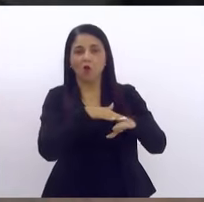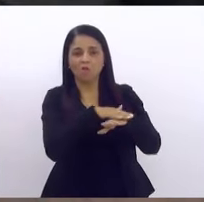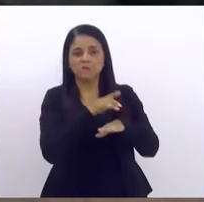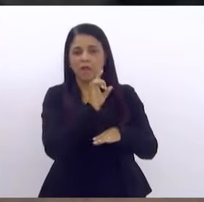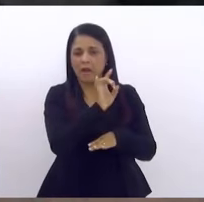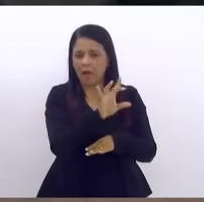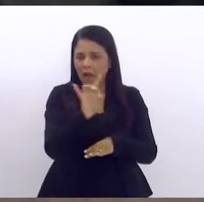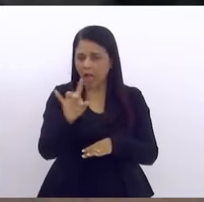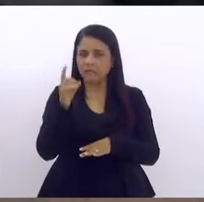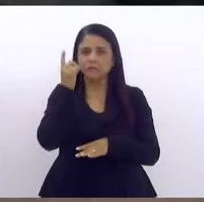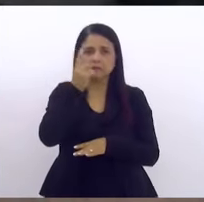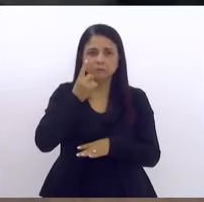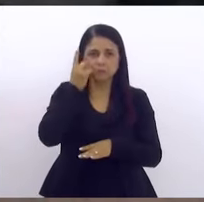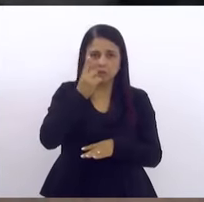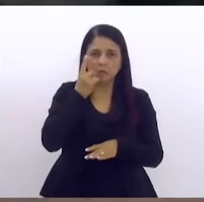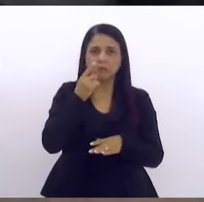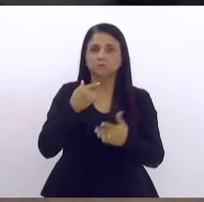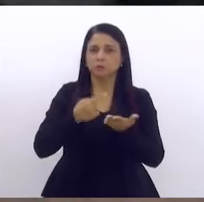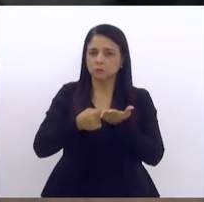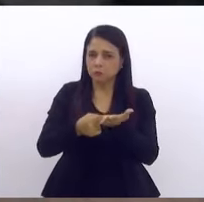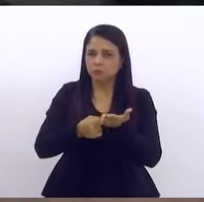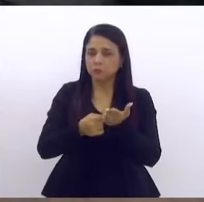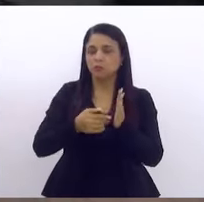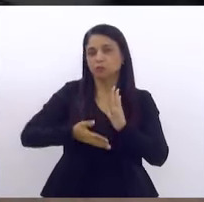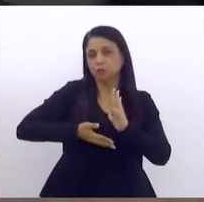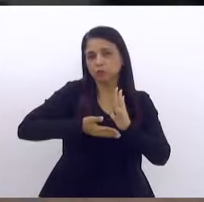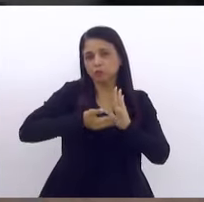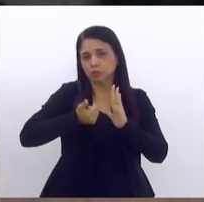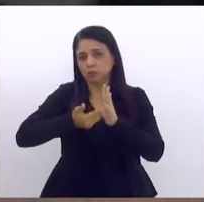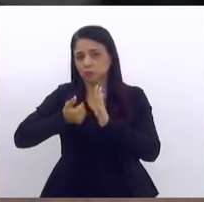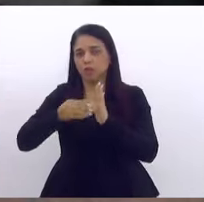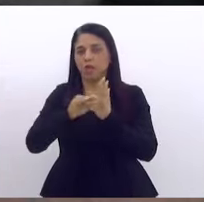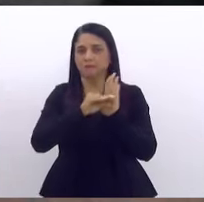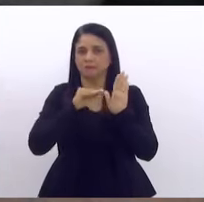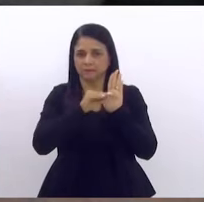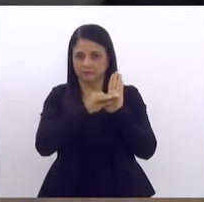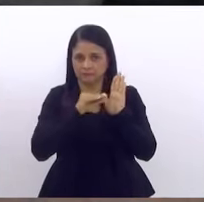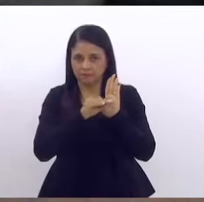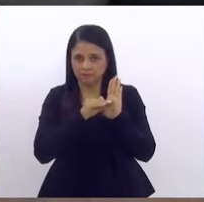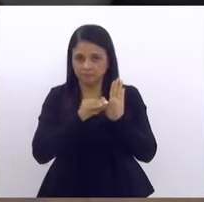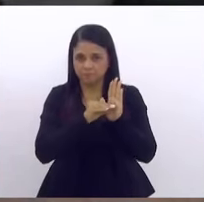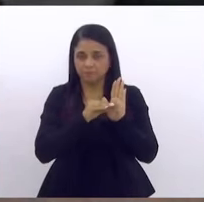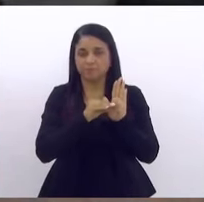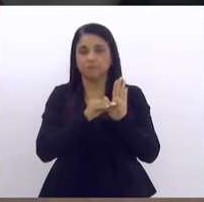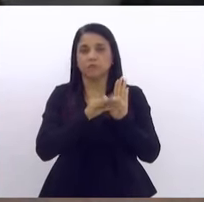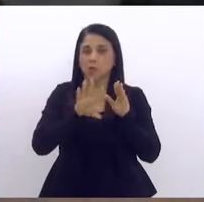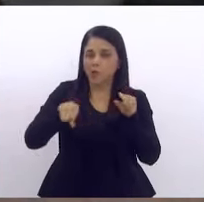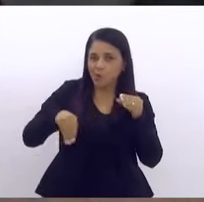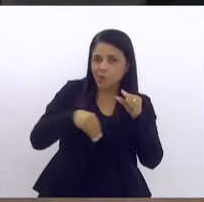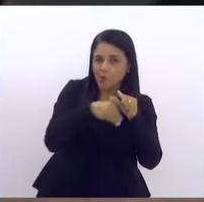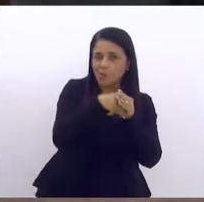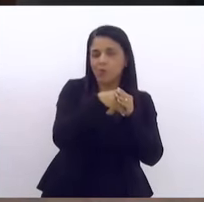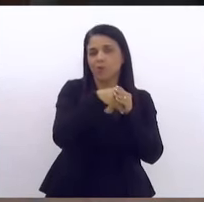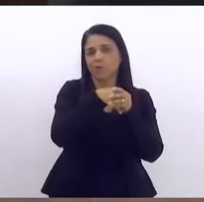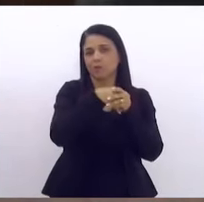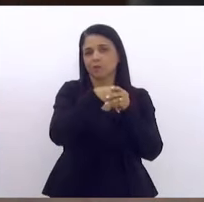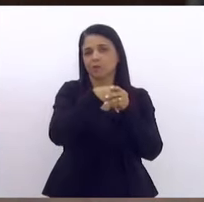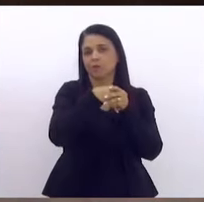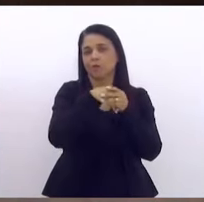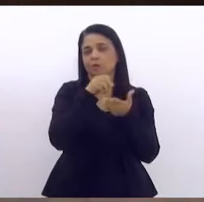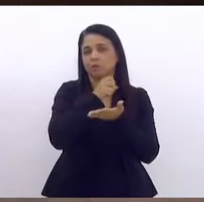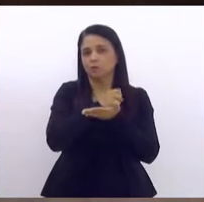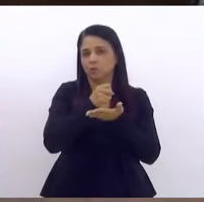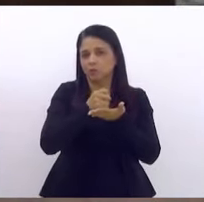por um e eles se comprometeram de retirar essas emendas, de maneira que a gente está incluindo os